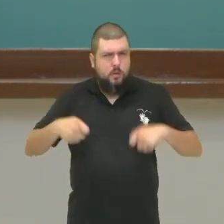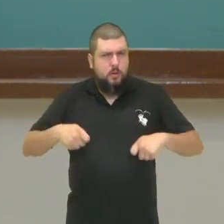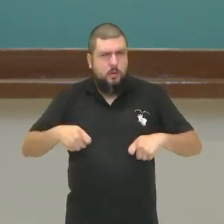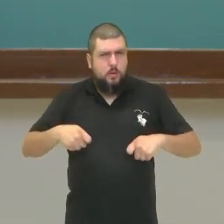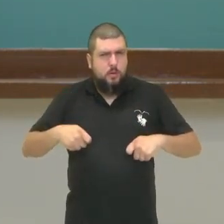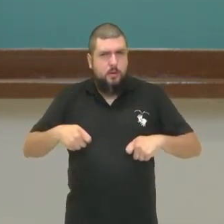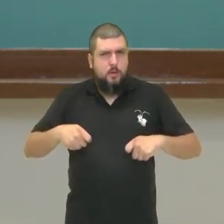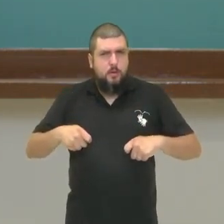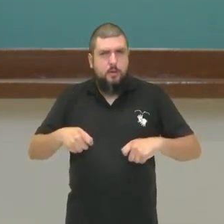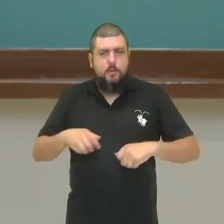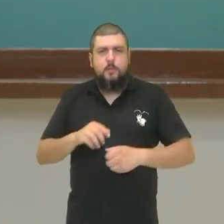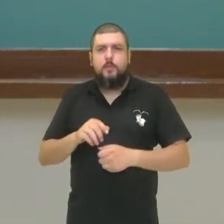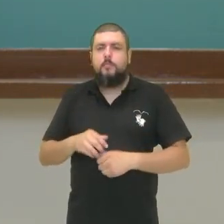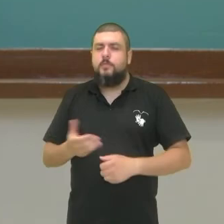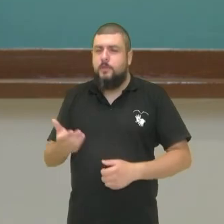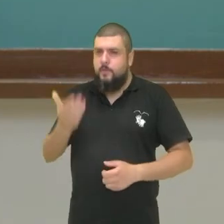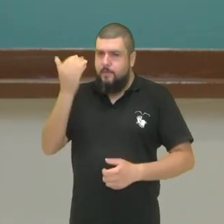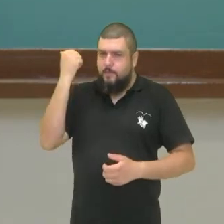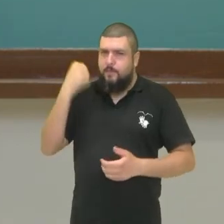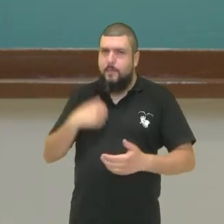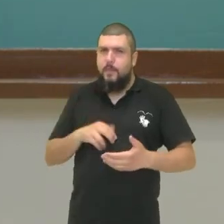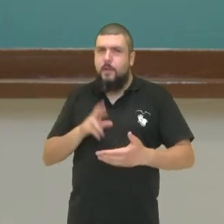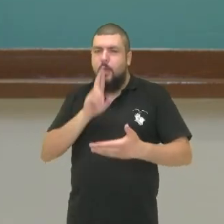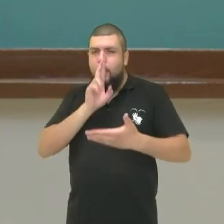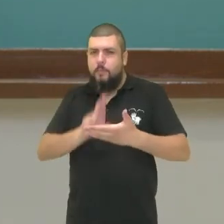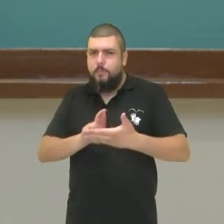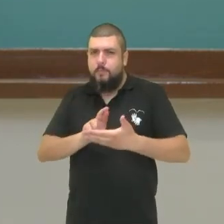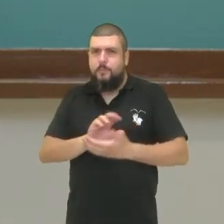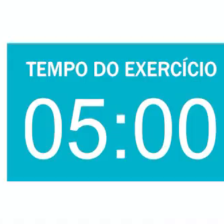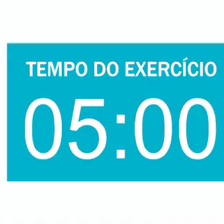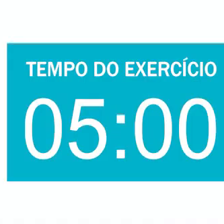expressivas? Vamos lá, agora é com você.